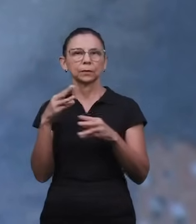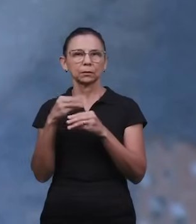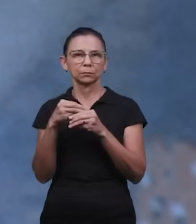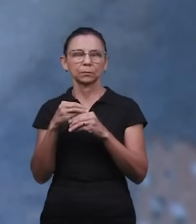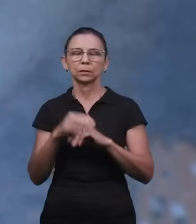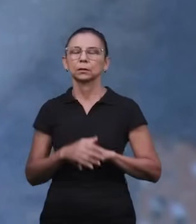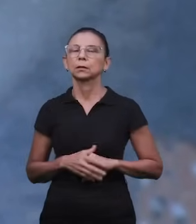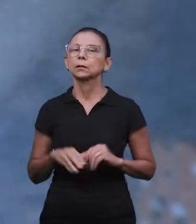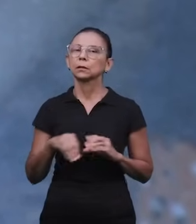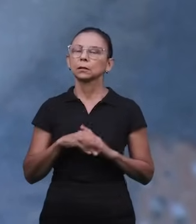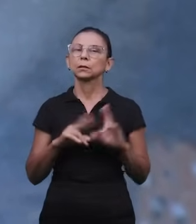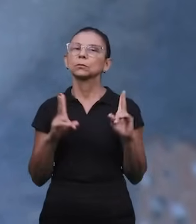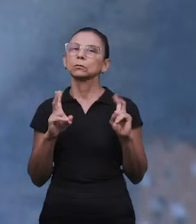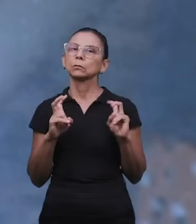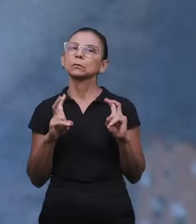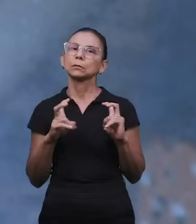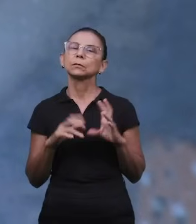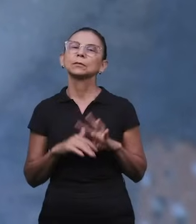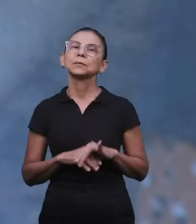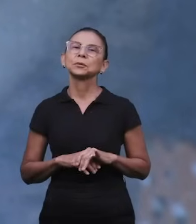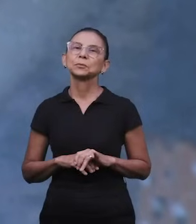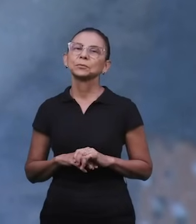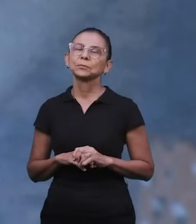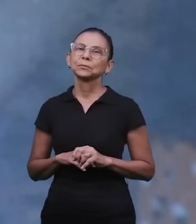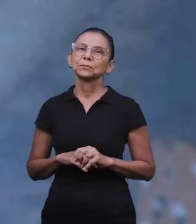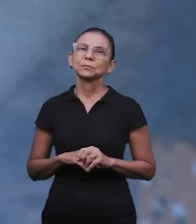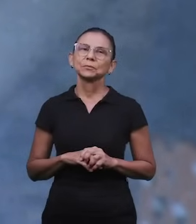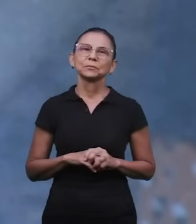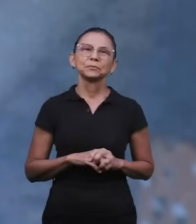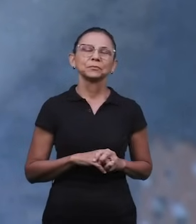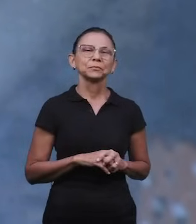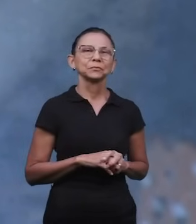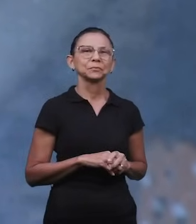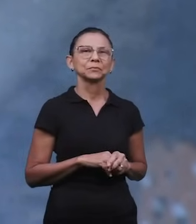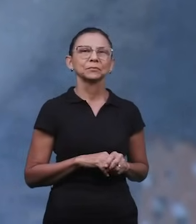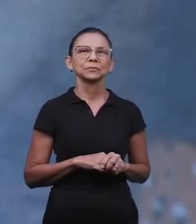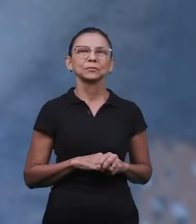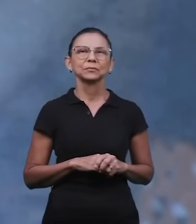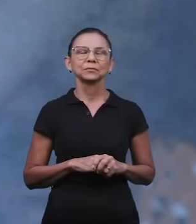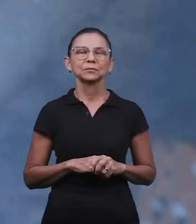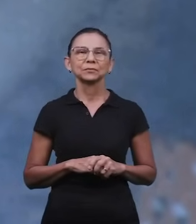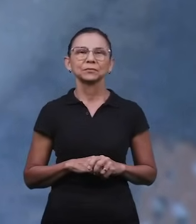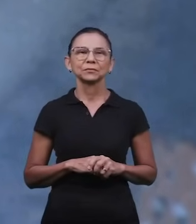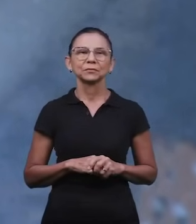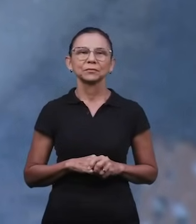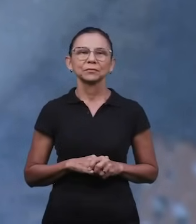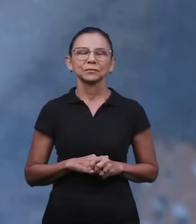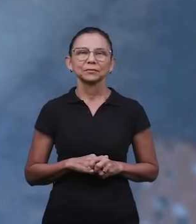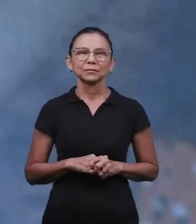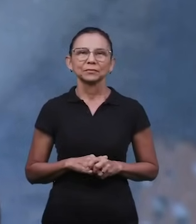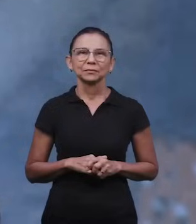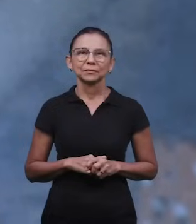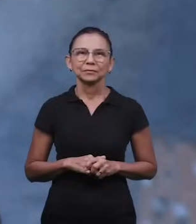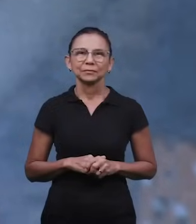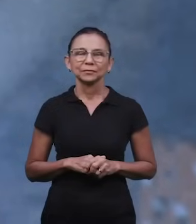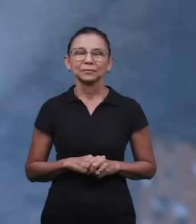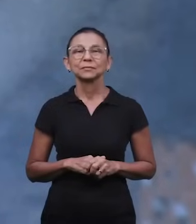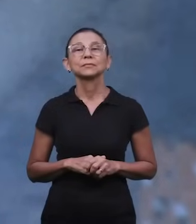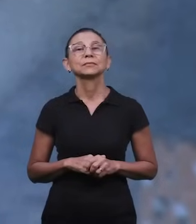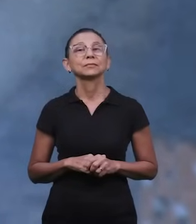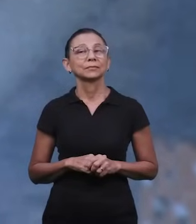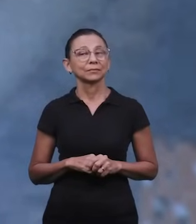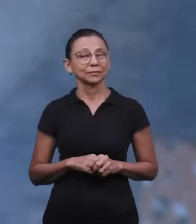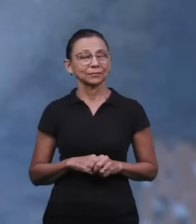do tema que nós estamos abordando, para nós aqui, para você que está assistindo. E hoje nós vamos ter uma participação que vem de Brasília, nosso